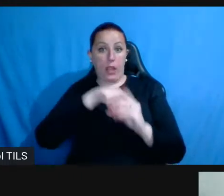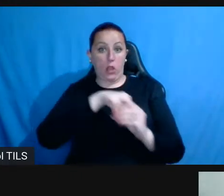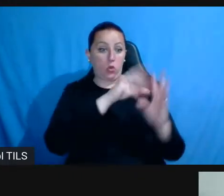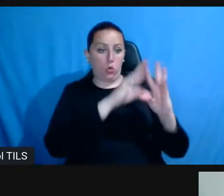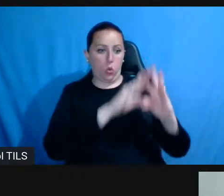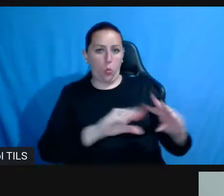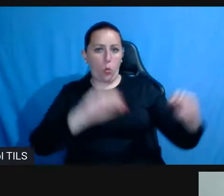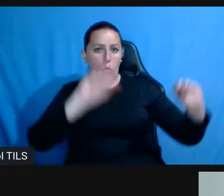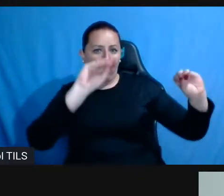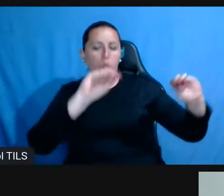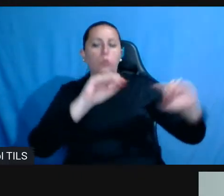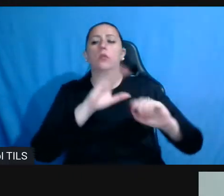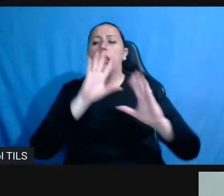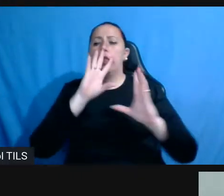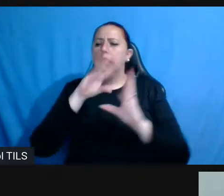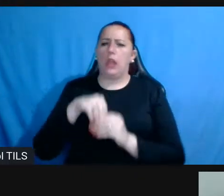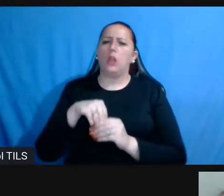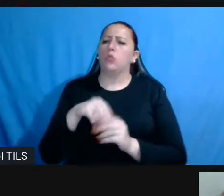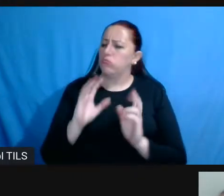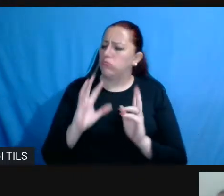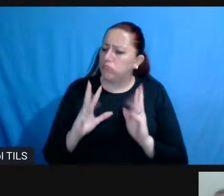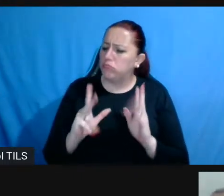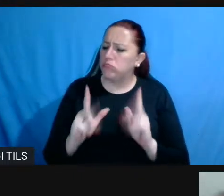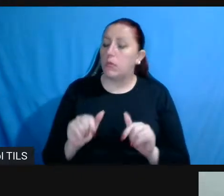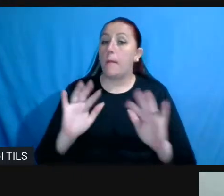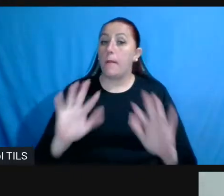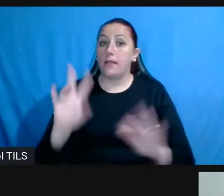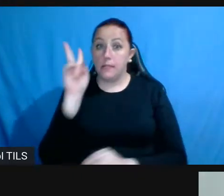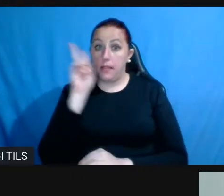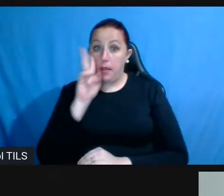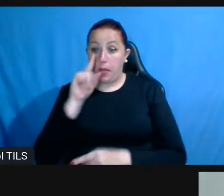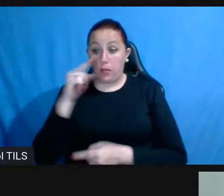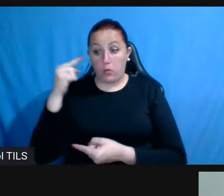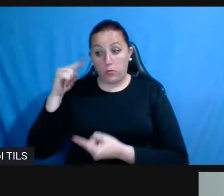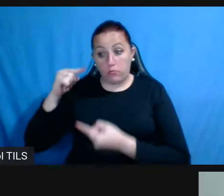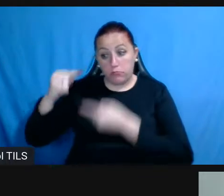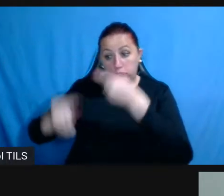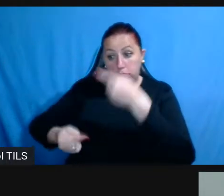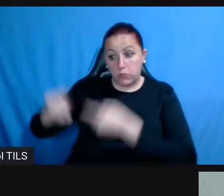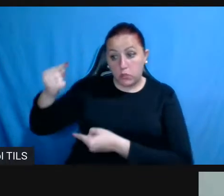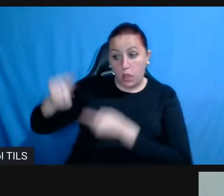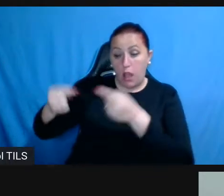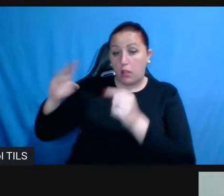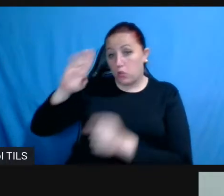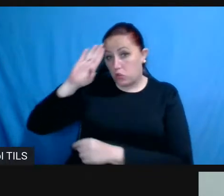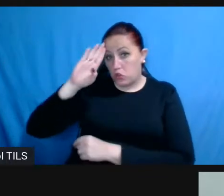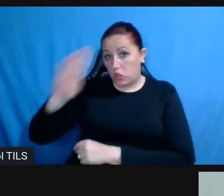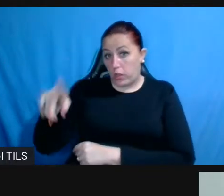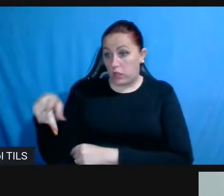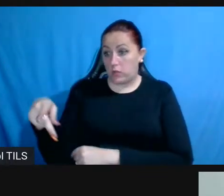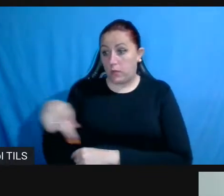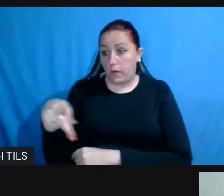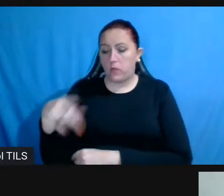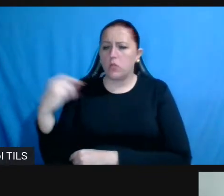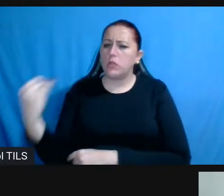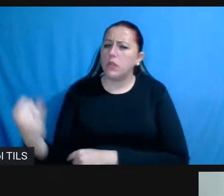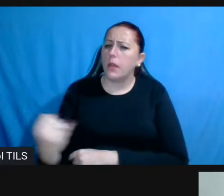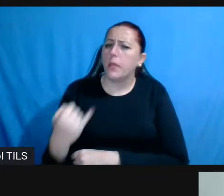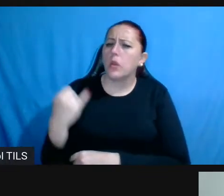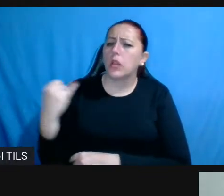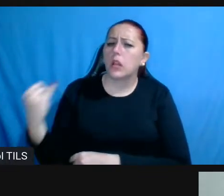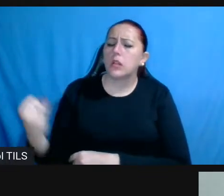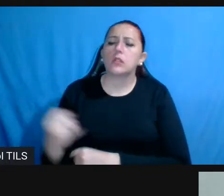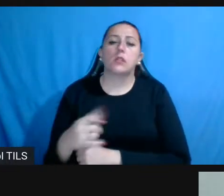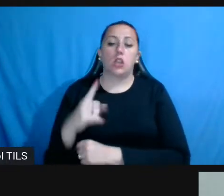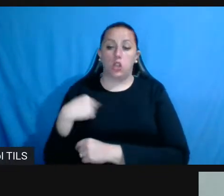Então, tudo isso vai estar no Moodle, mas lembrando, então, esse diálogo com os professores, olha, da importância, assim,